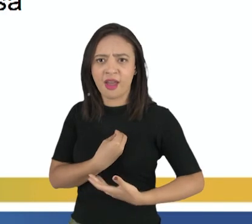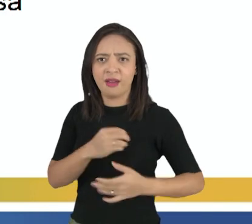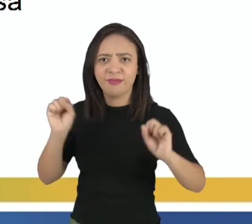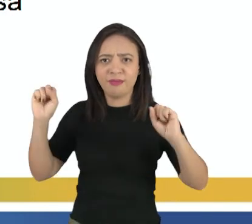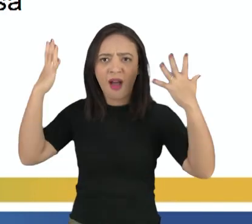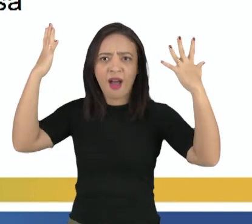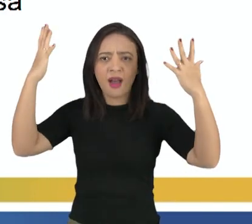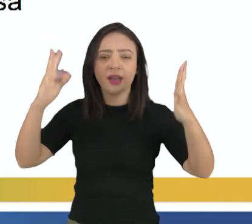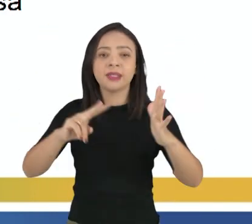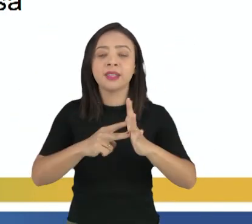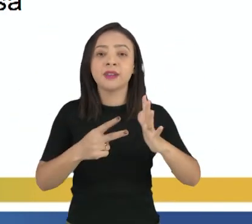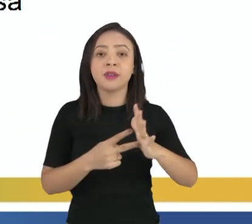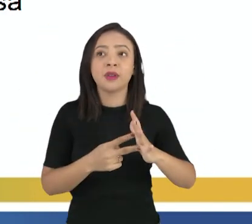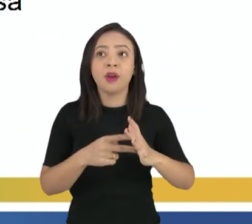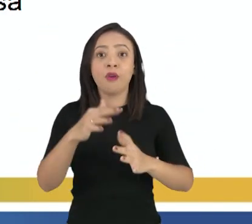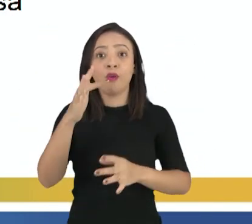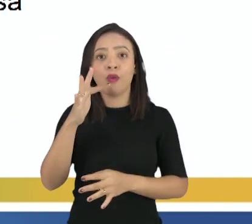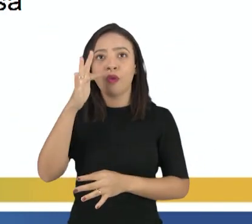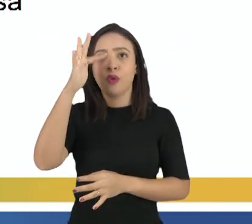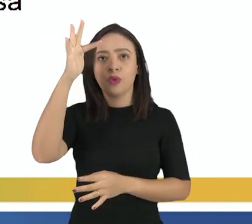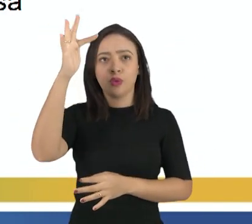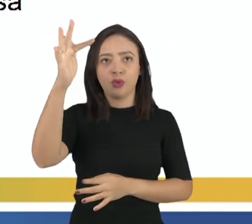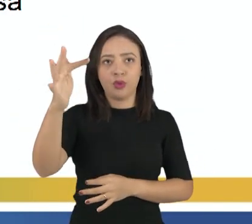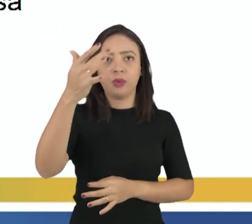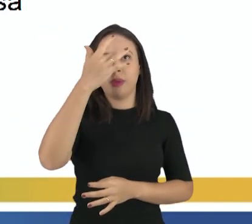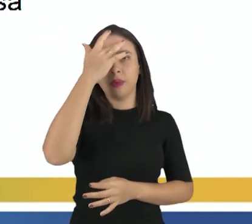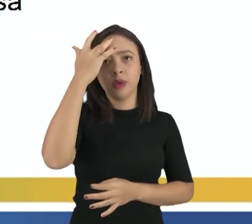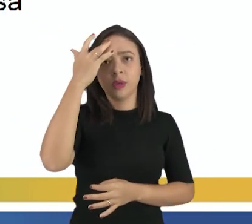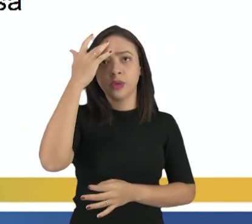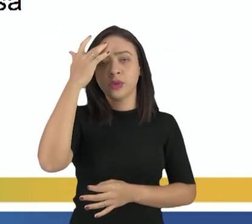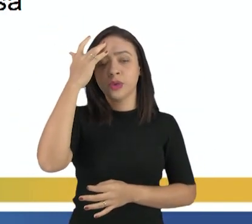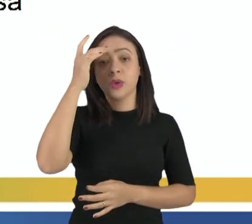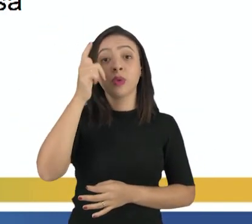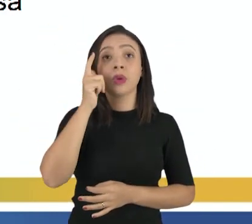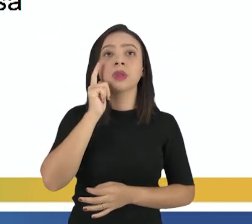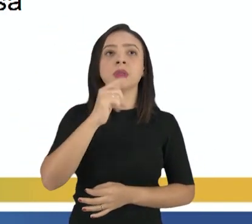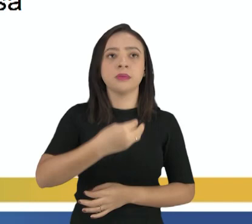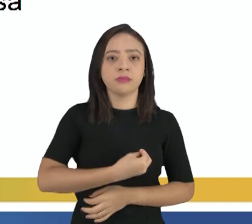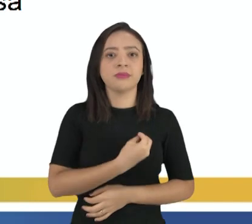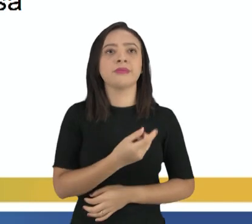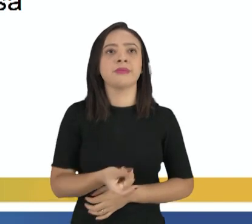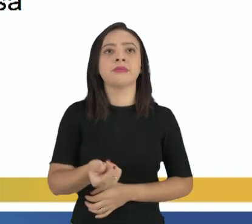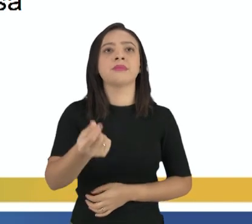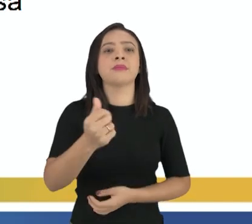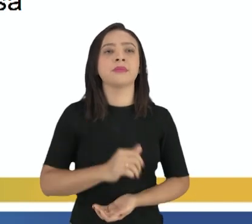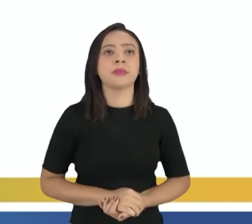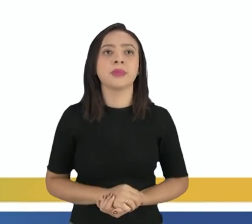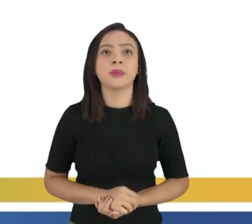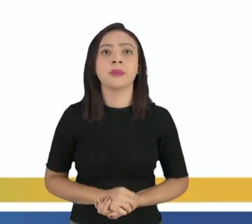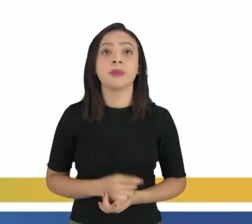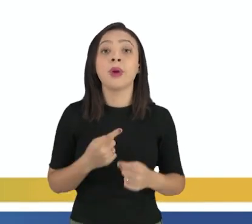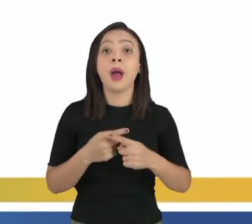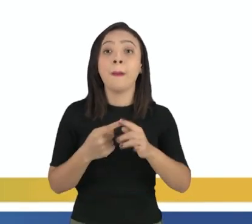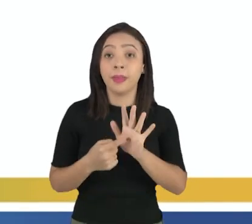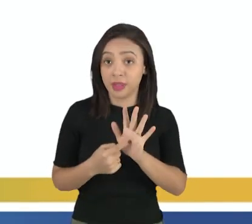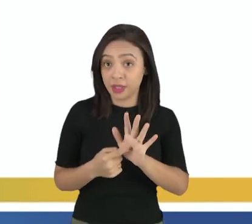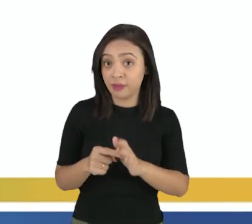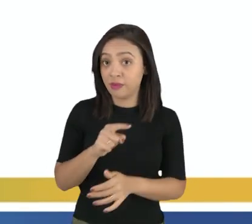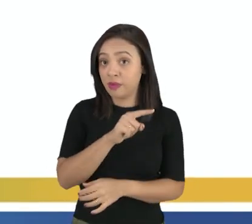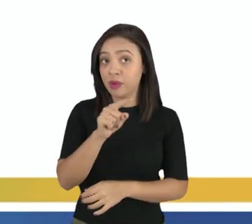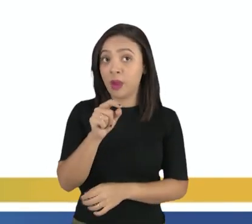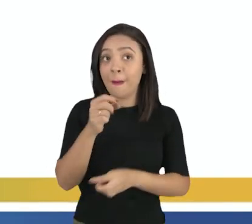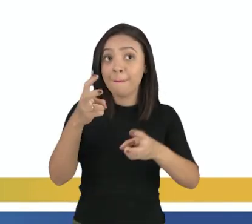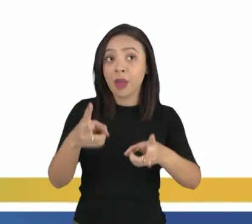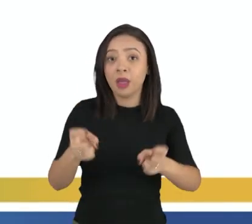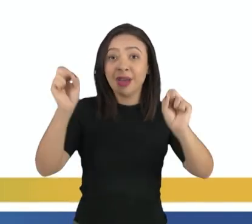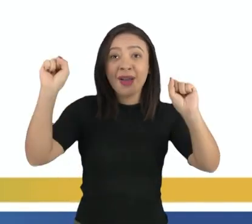uma perspectiva futura para o sujeito efetivar sua vivência. Olha o que ele coloca lá, né? Percebam o